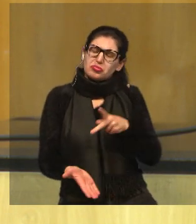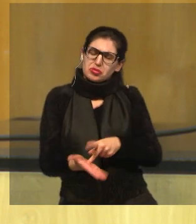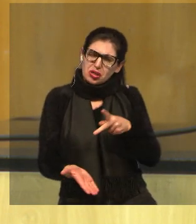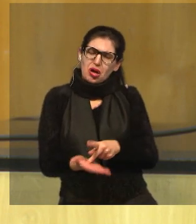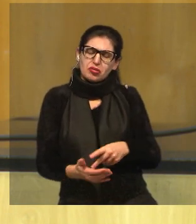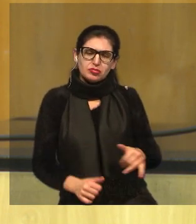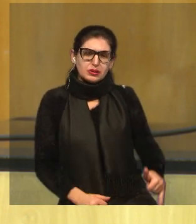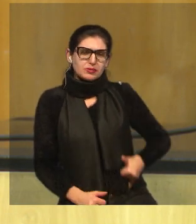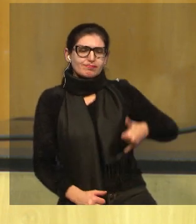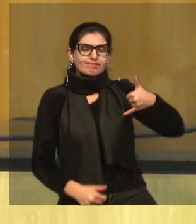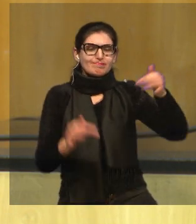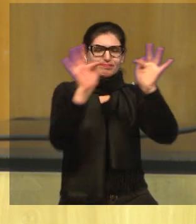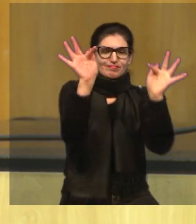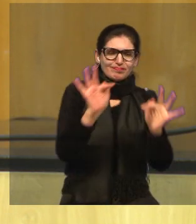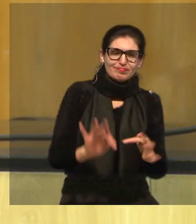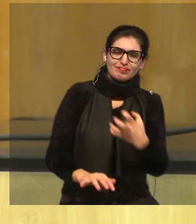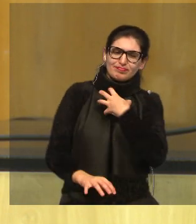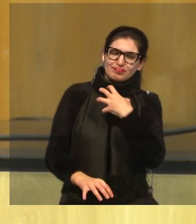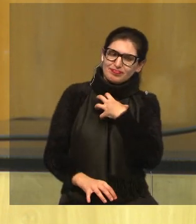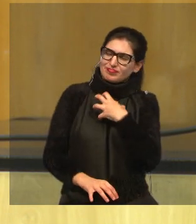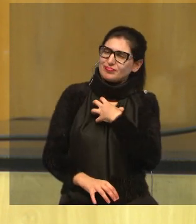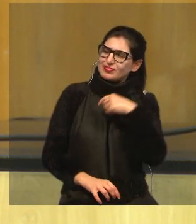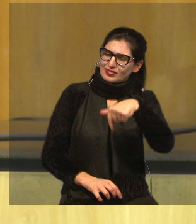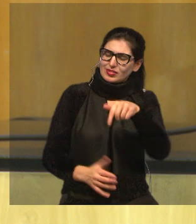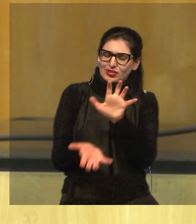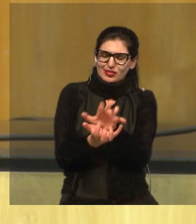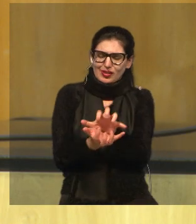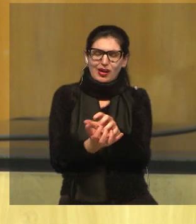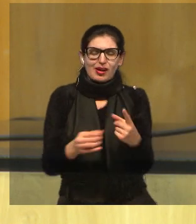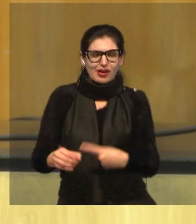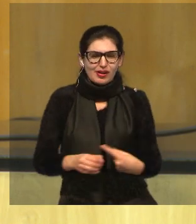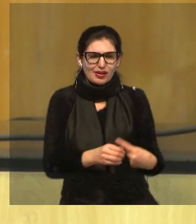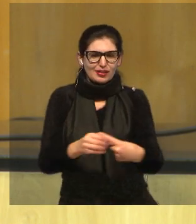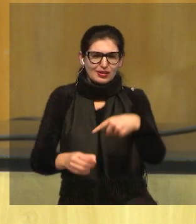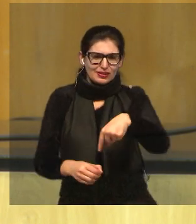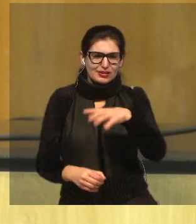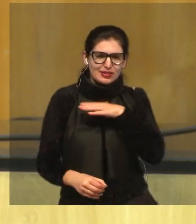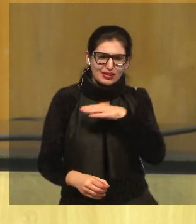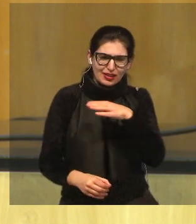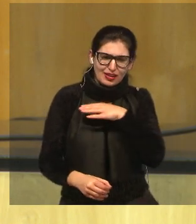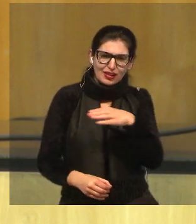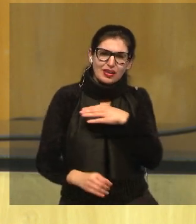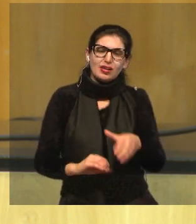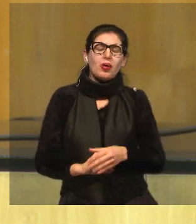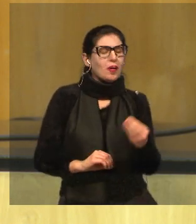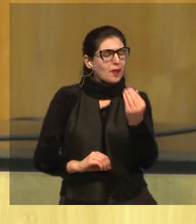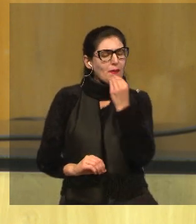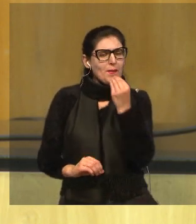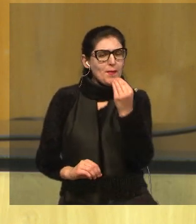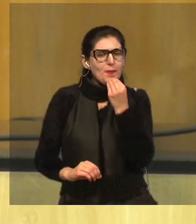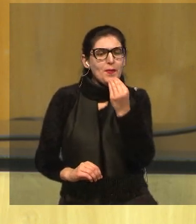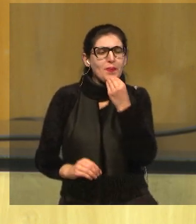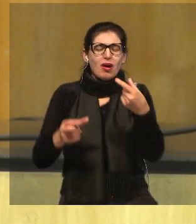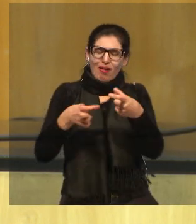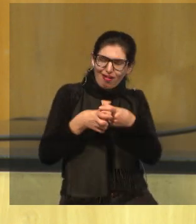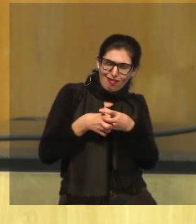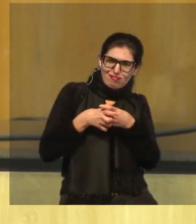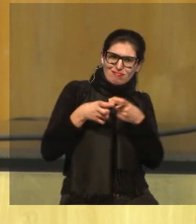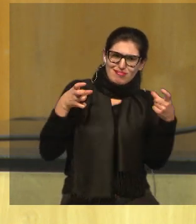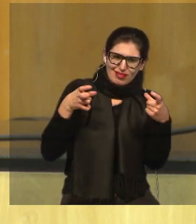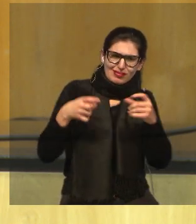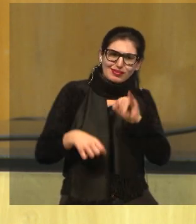aqui em Jacareí, de estar à frente de uma pasta tão importante, com uma oportunidade tão grandiosa, de fato,